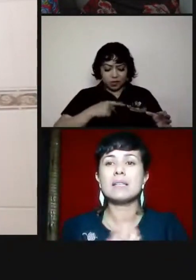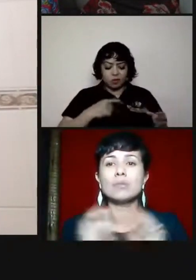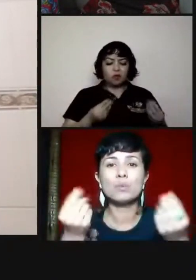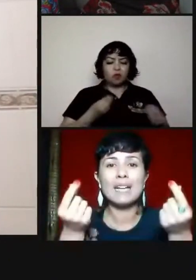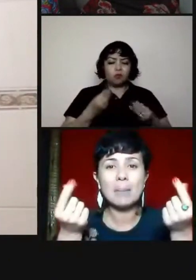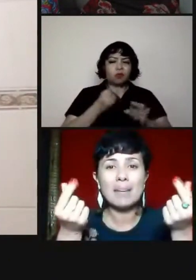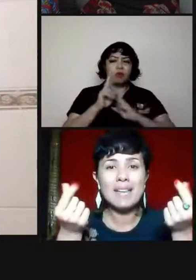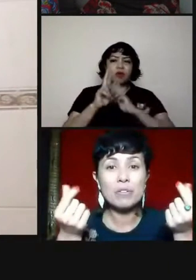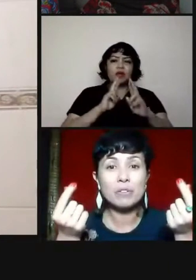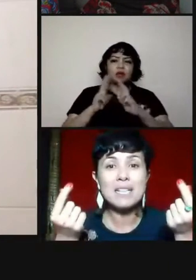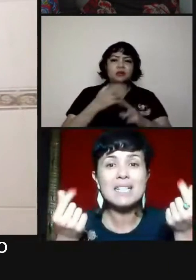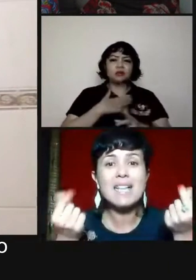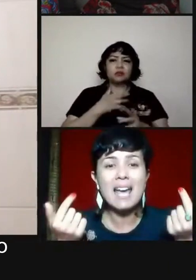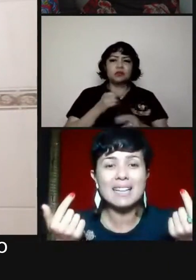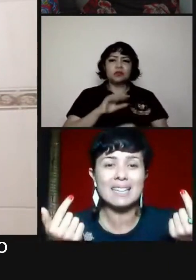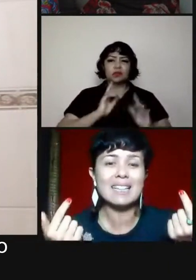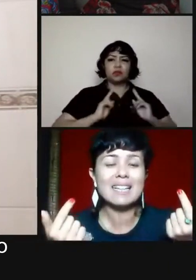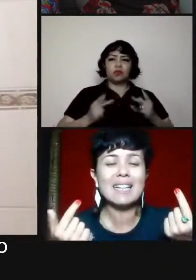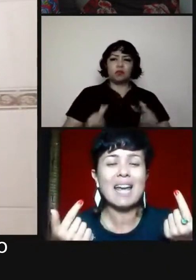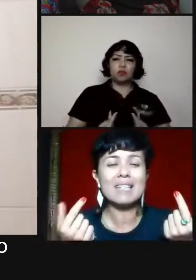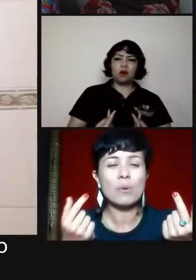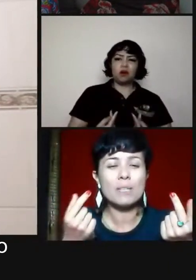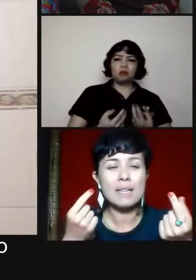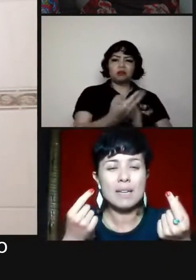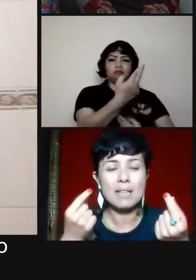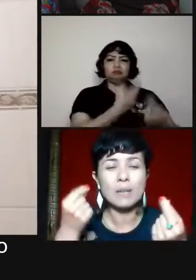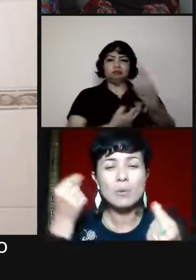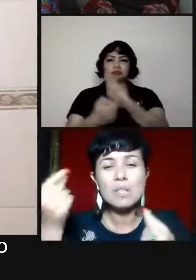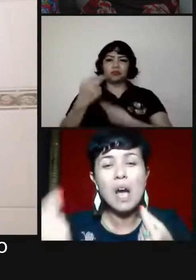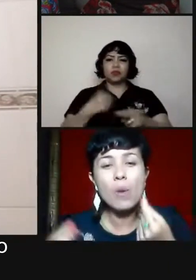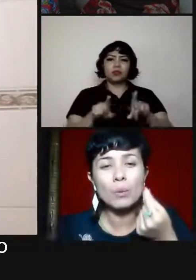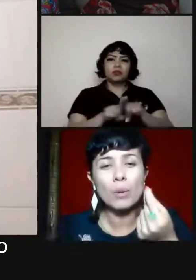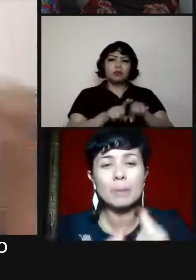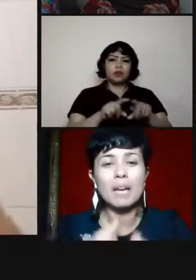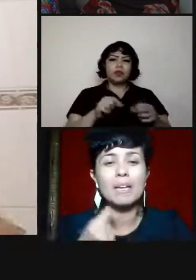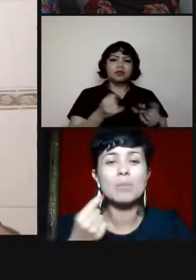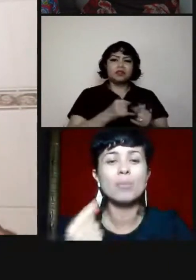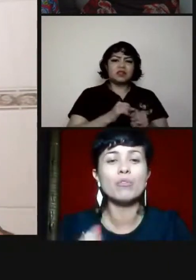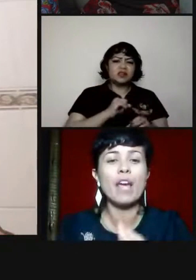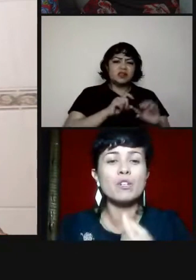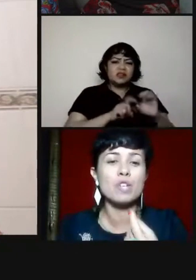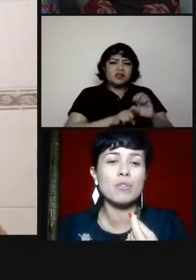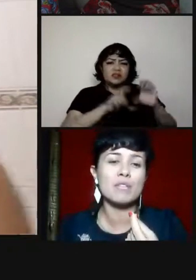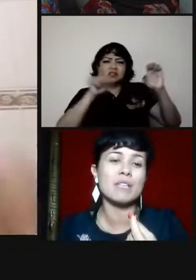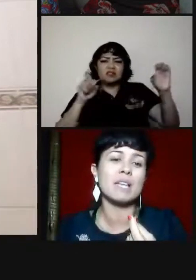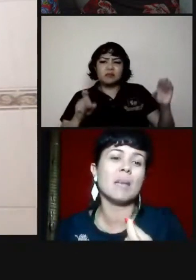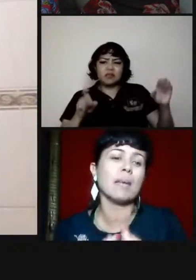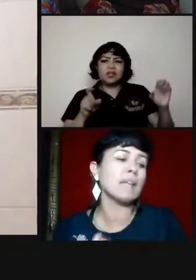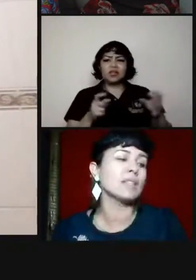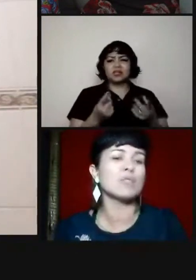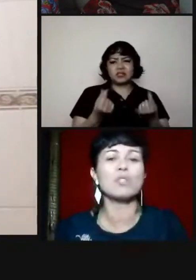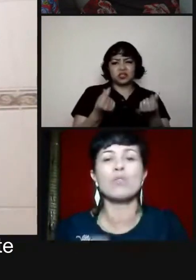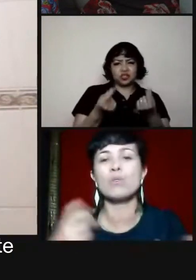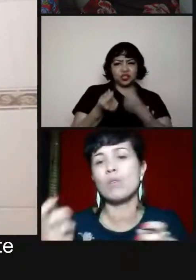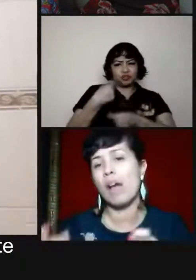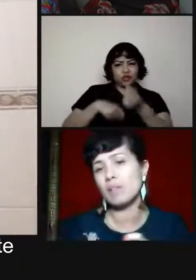essa coisa da independência financeira, né? essa ilusão que o capitalismo vende de que você vai ser